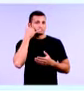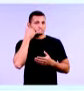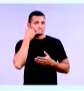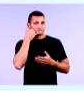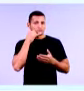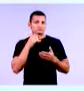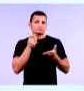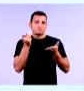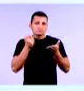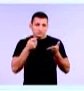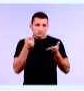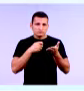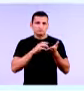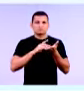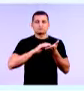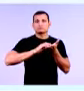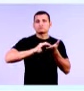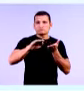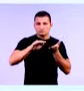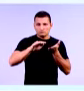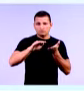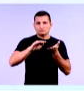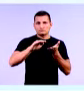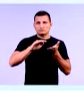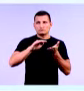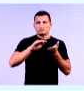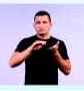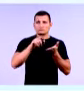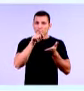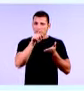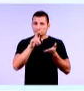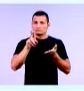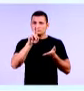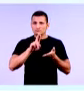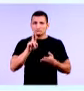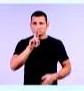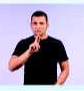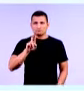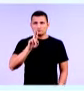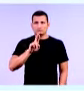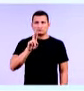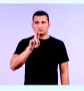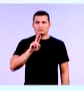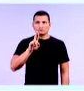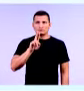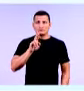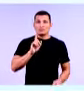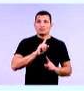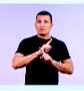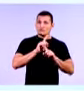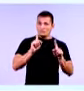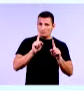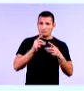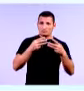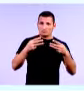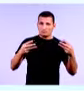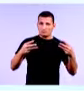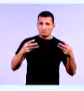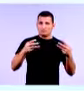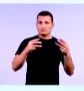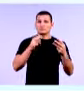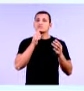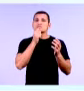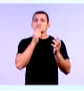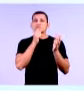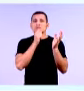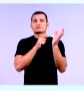dá a condição de você mandar essa mensagem de texto. Então, você está usando, nesse caso, não a rede sem fio, mas está